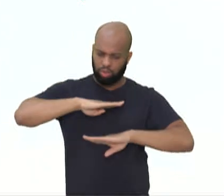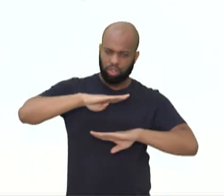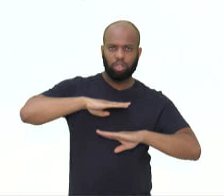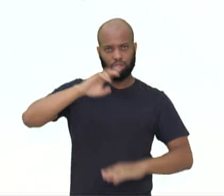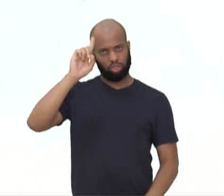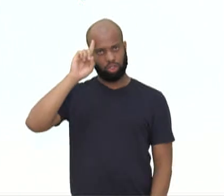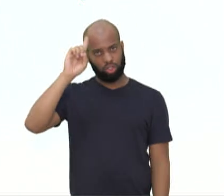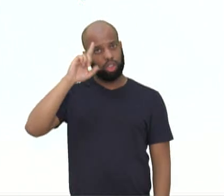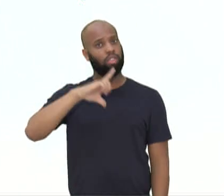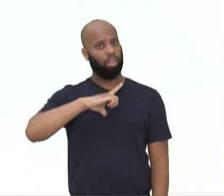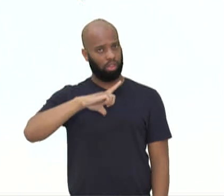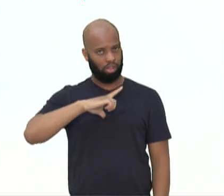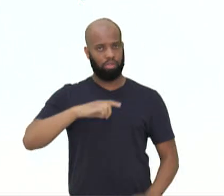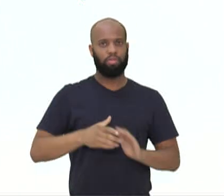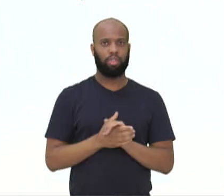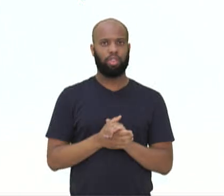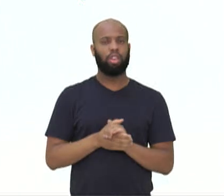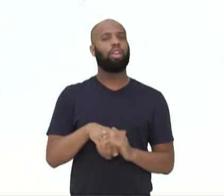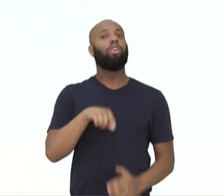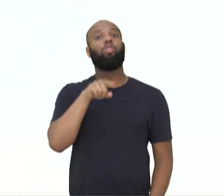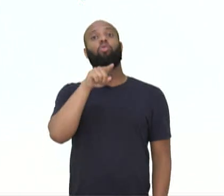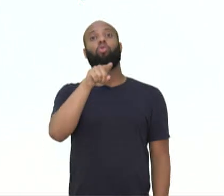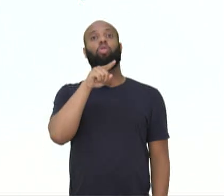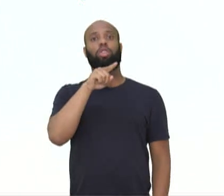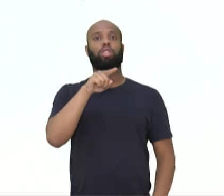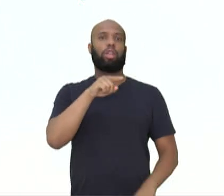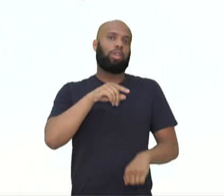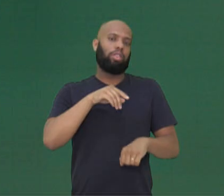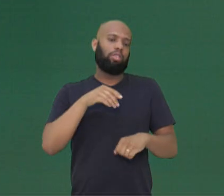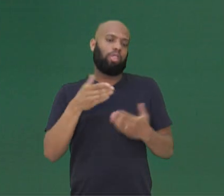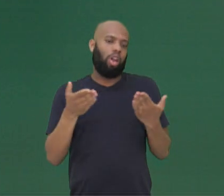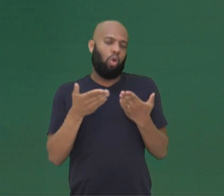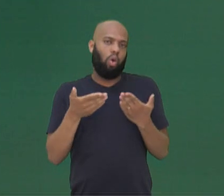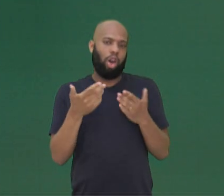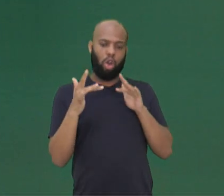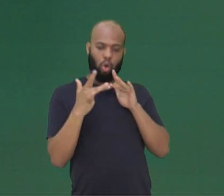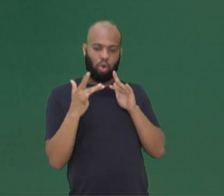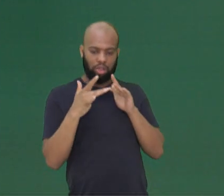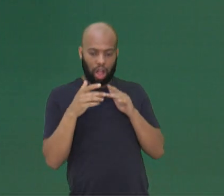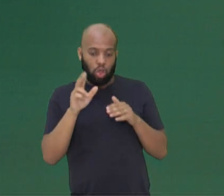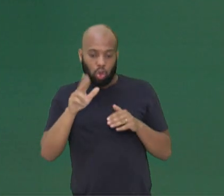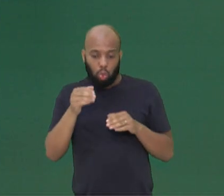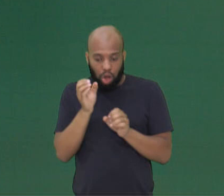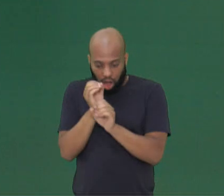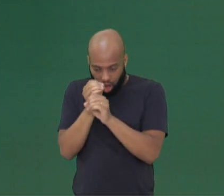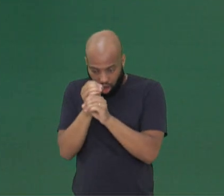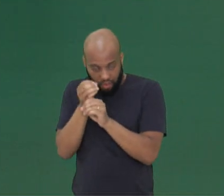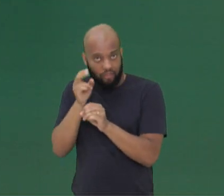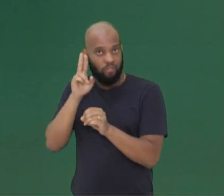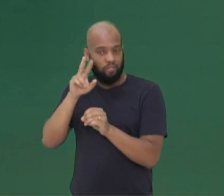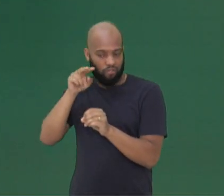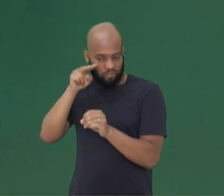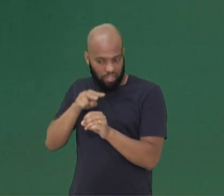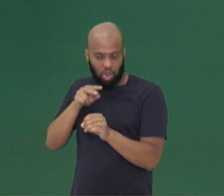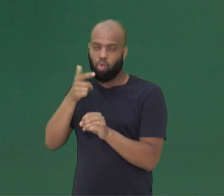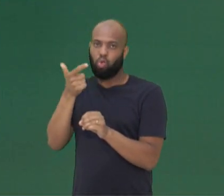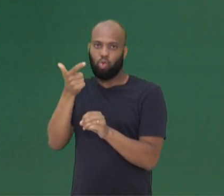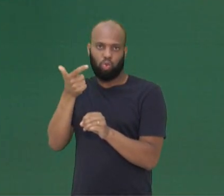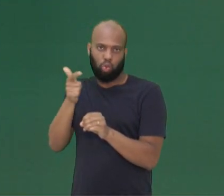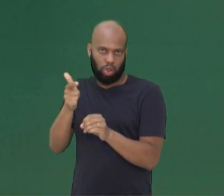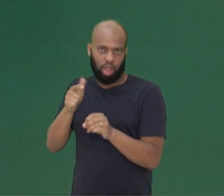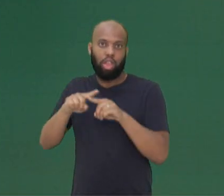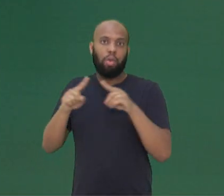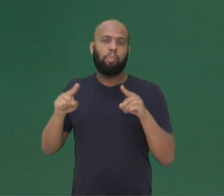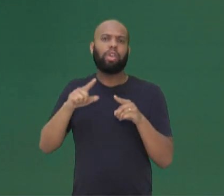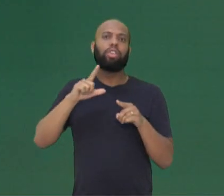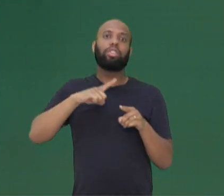nosso cotidiano. Talvez você não tenha contato com o microscópio, mas alguma ação que você realiza